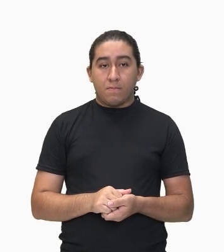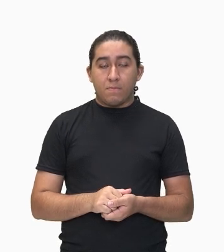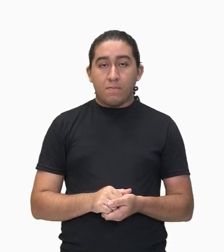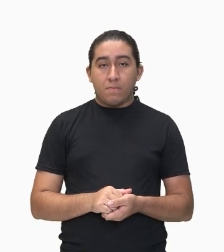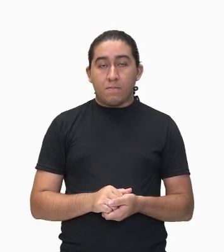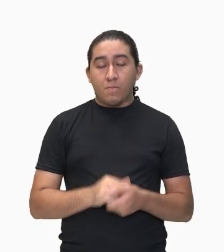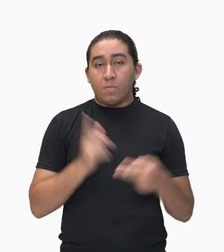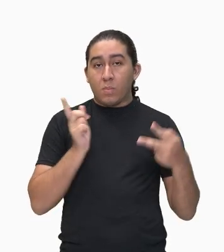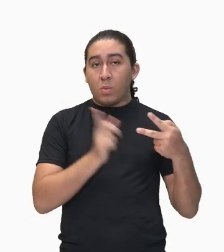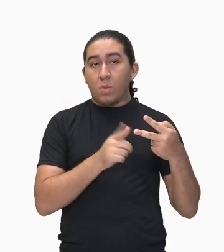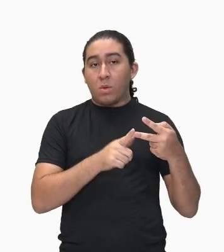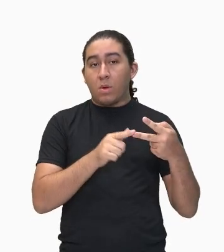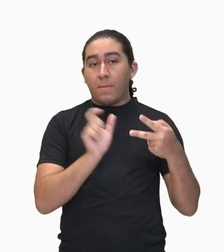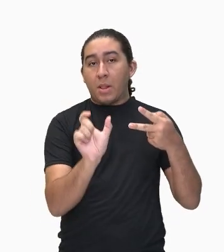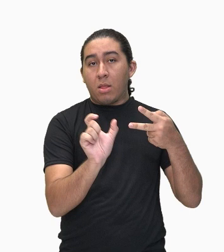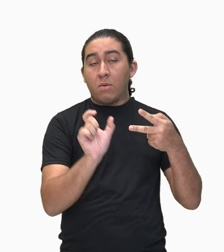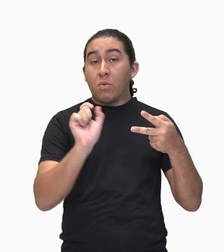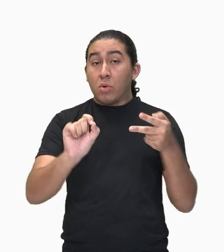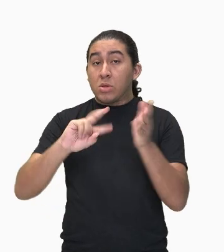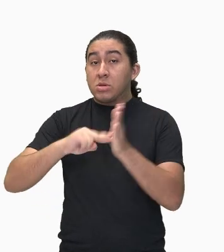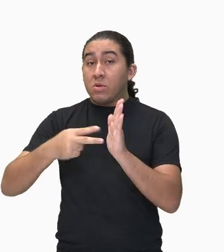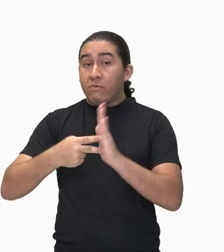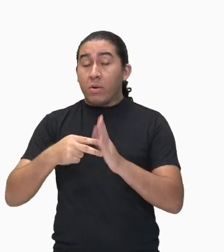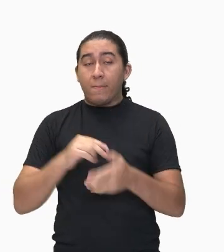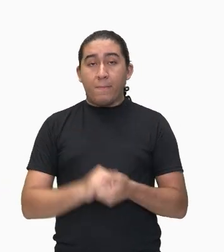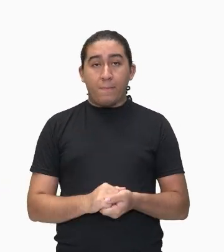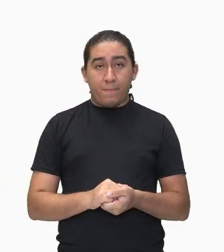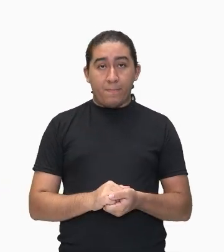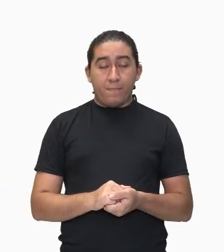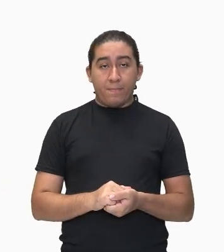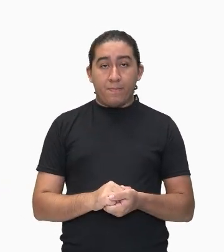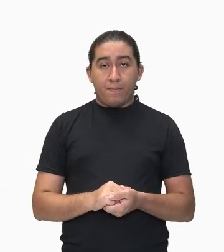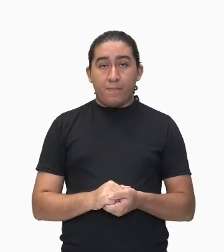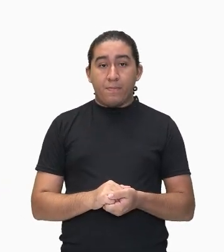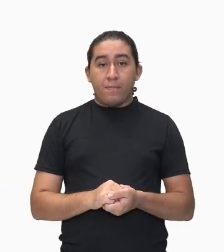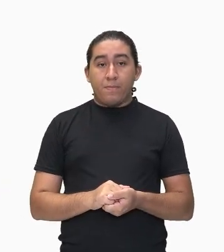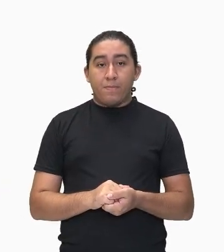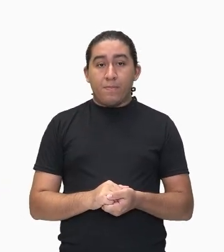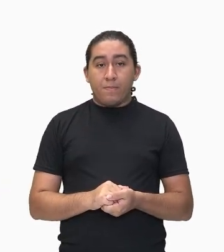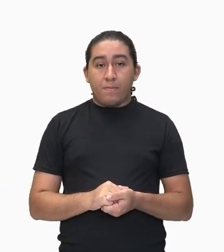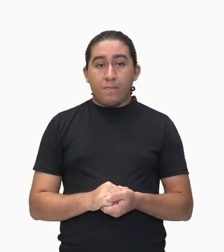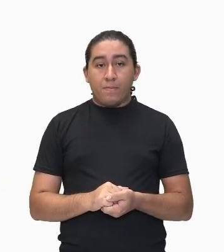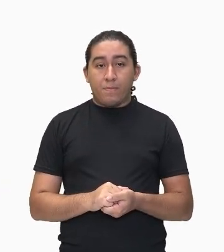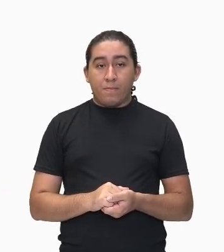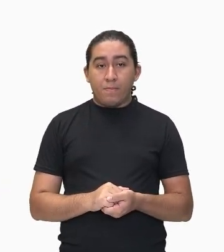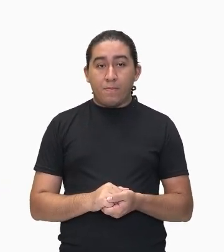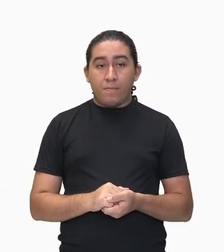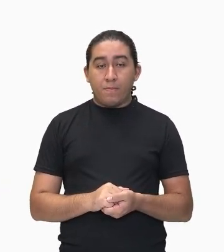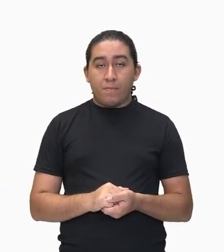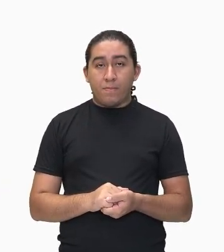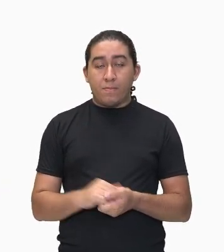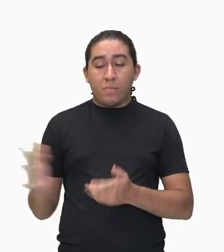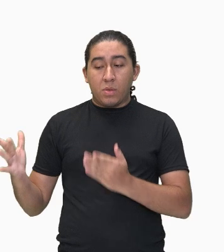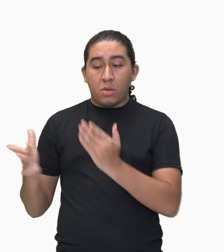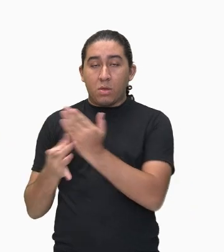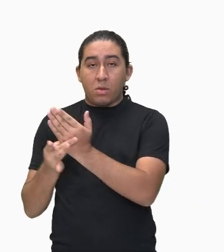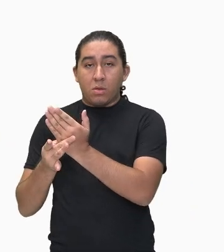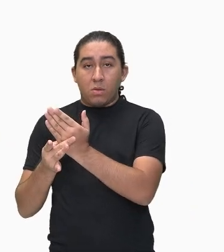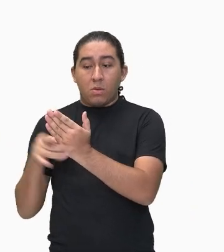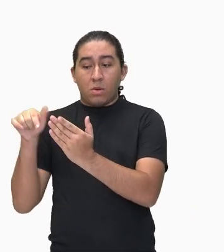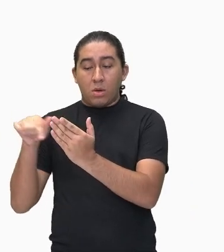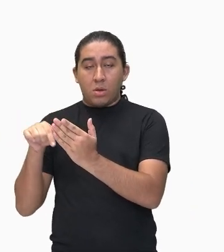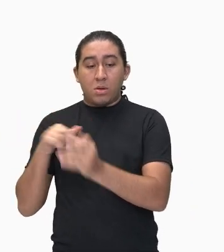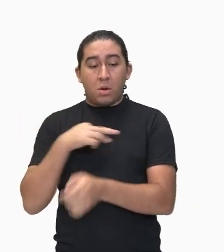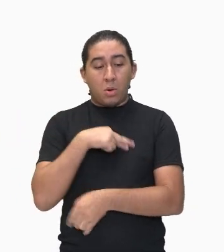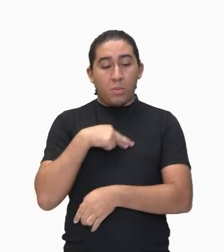Antirromantismo, o que vem a ser isso? O realismo é o período literário que veio após o romantismo. Então,